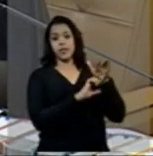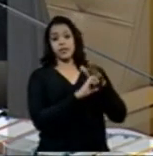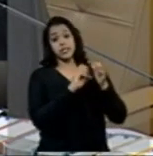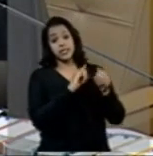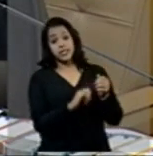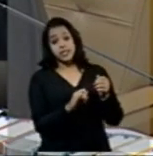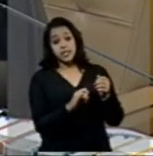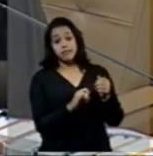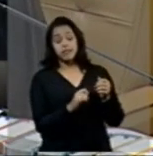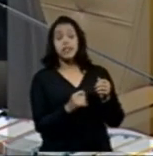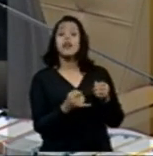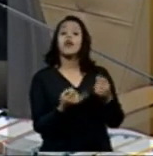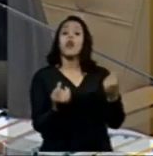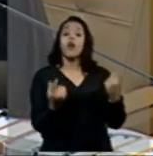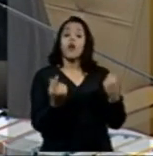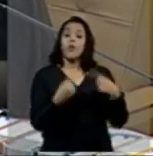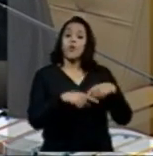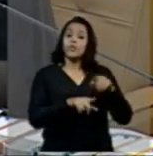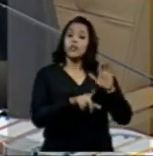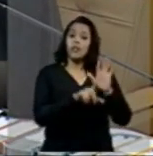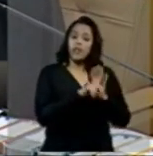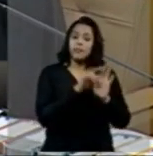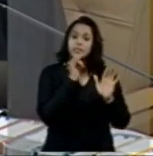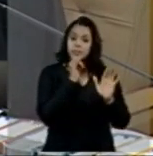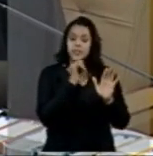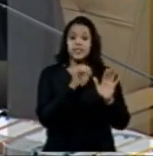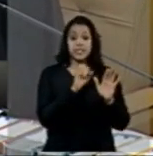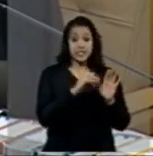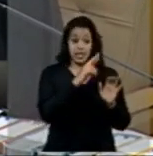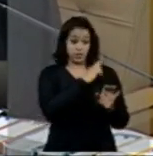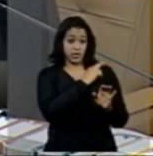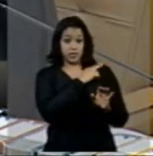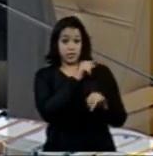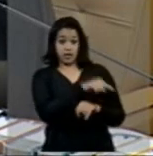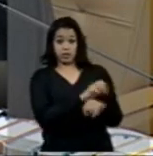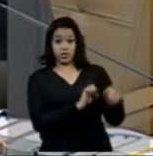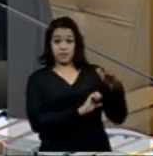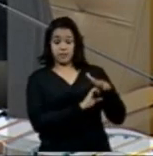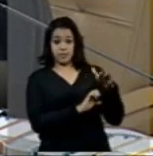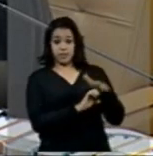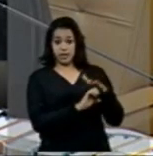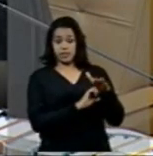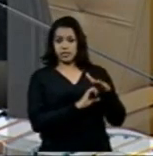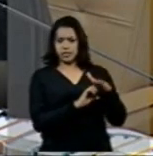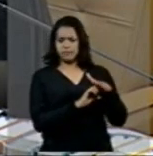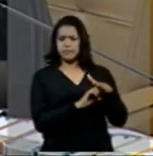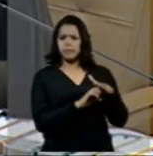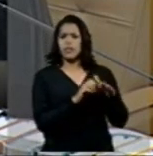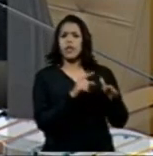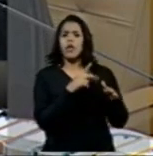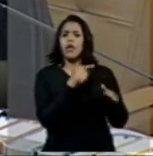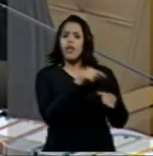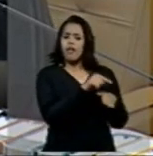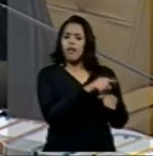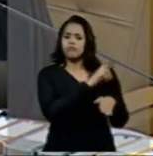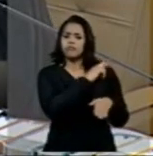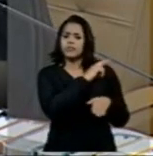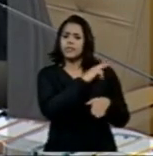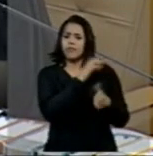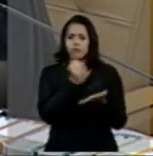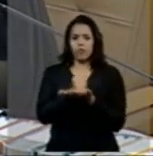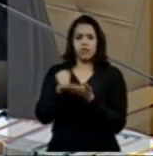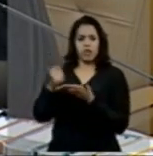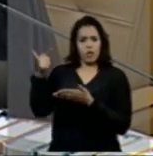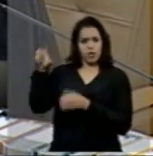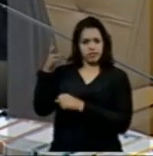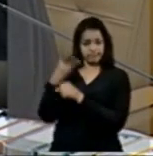de licitude da terceirização, que seria a responsabilidade subsidiária do tomador de serviços.